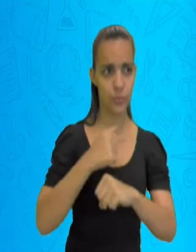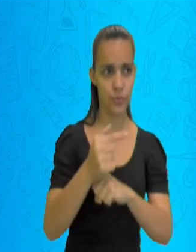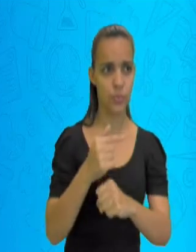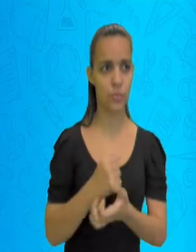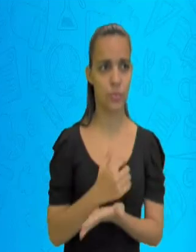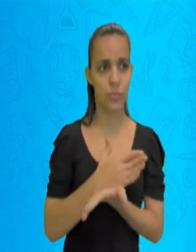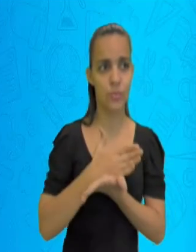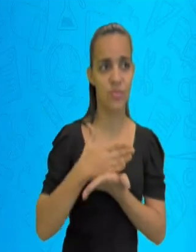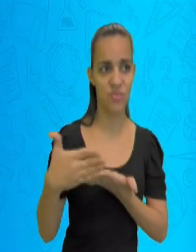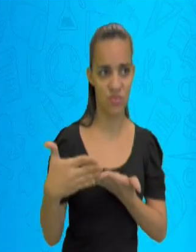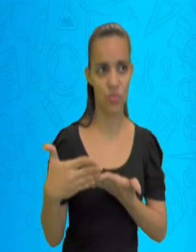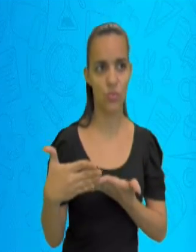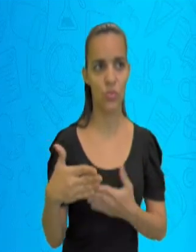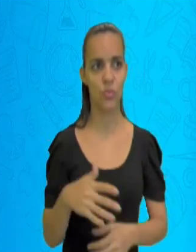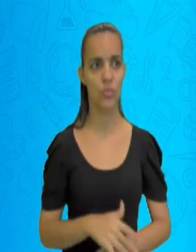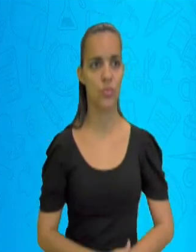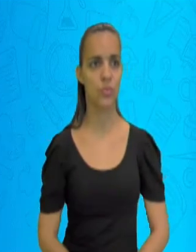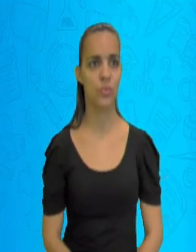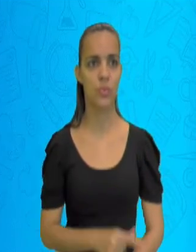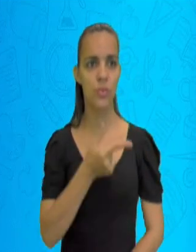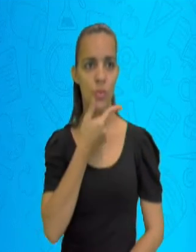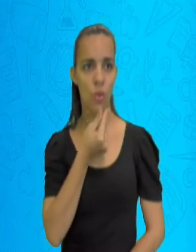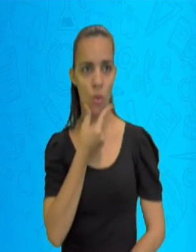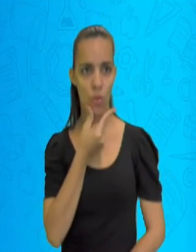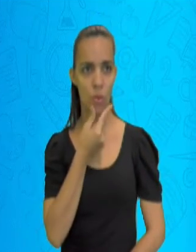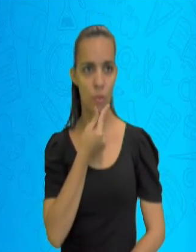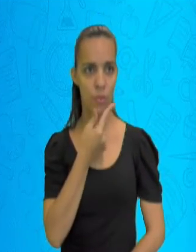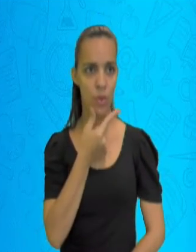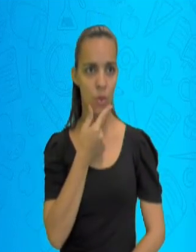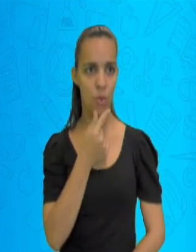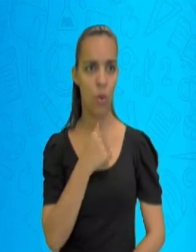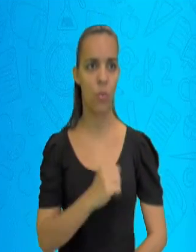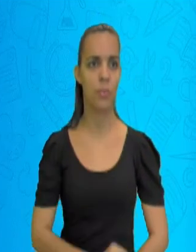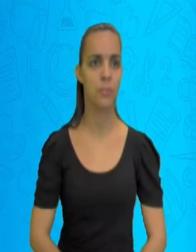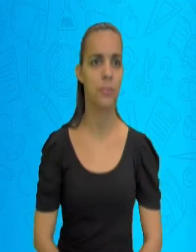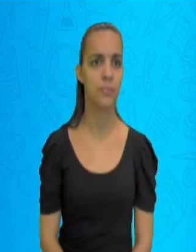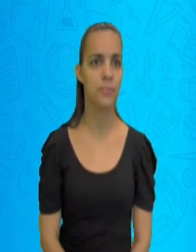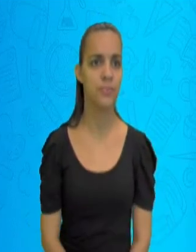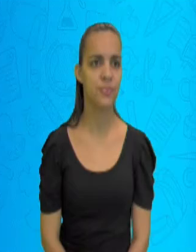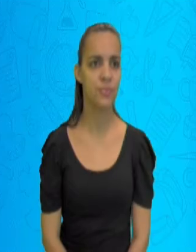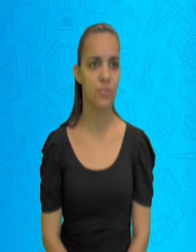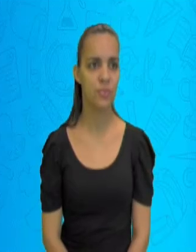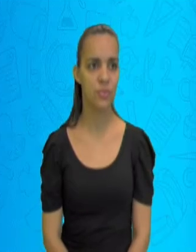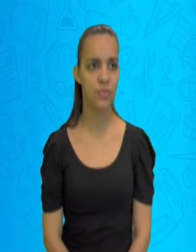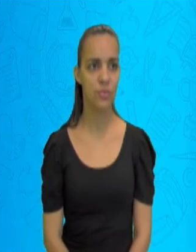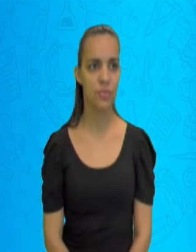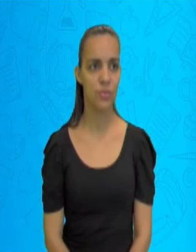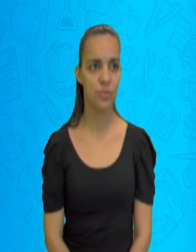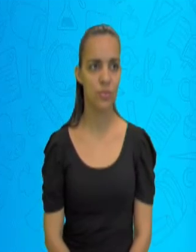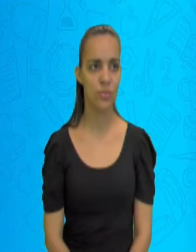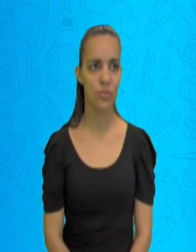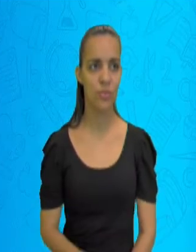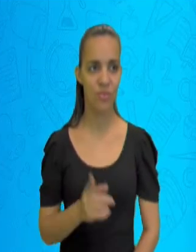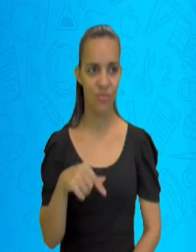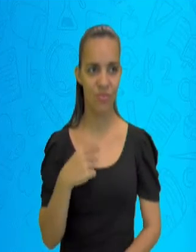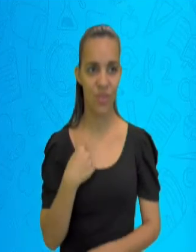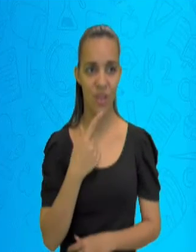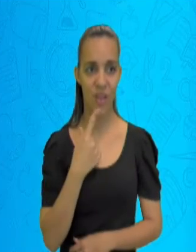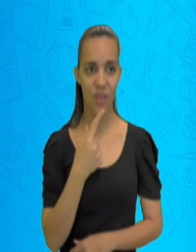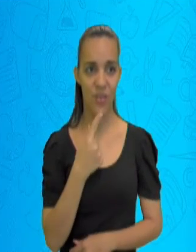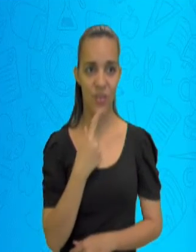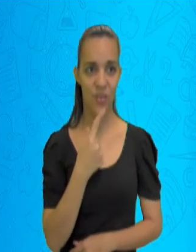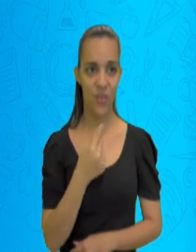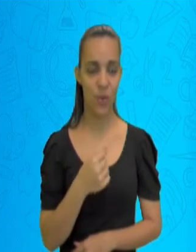de Rutherford. E aí a gente tem aqui uma legenda. As esferas na cor azul